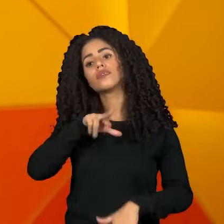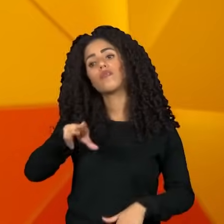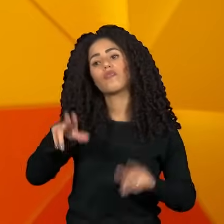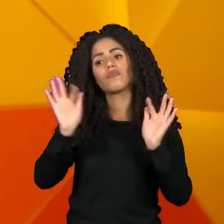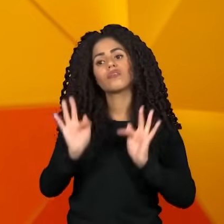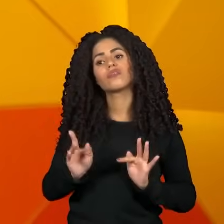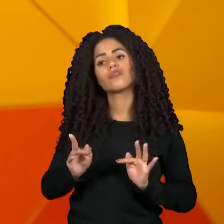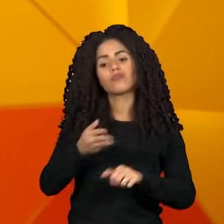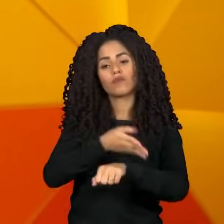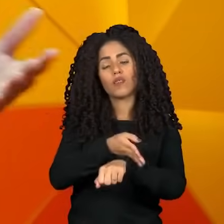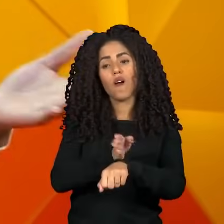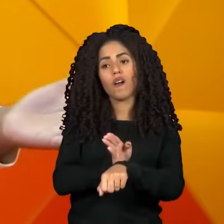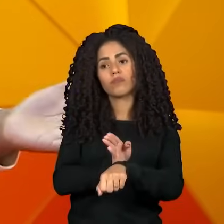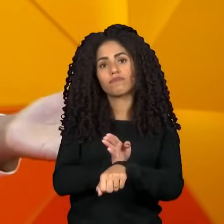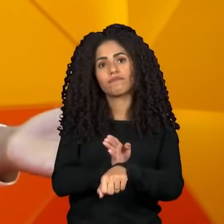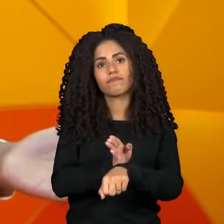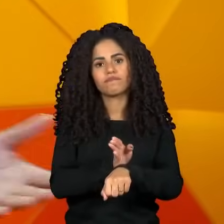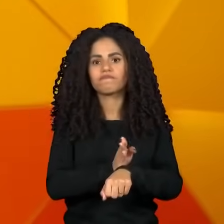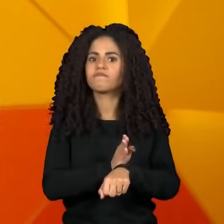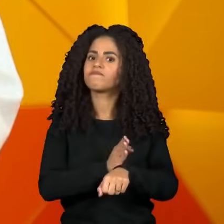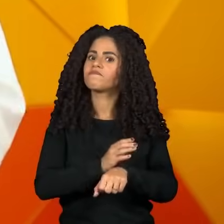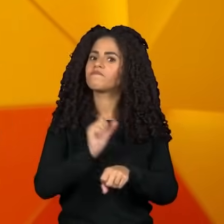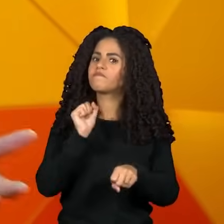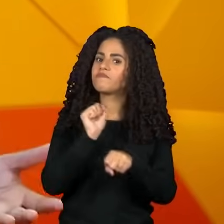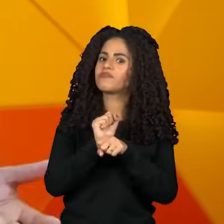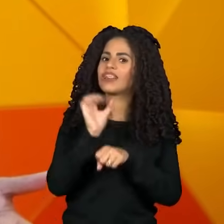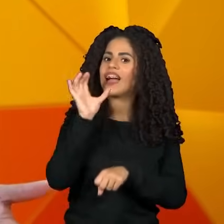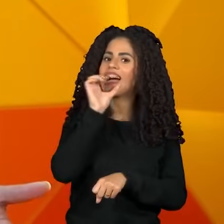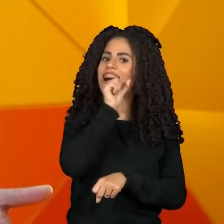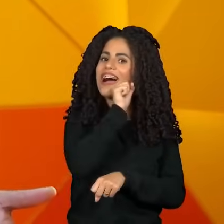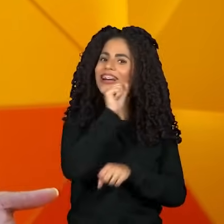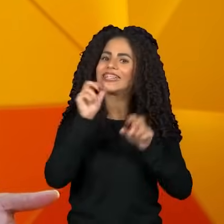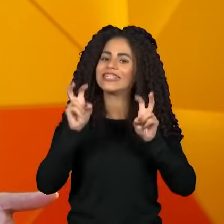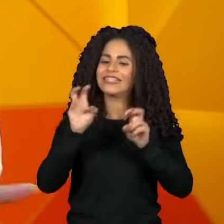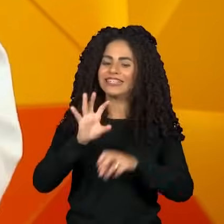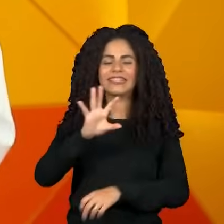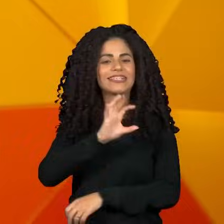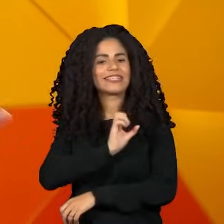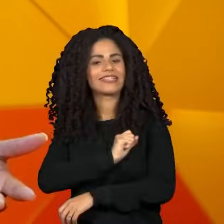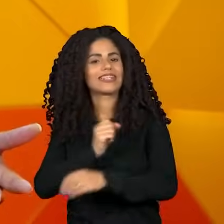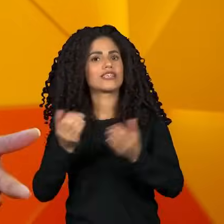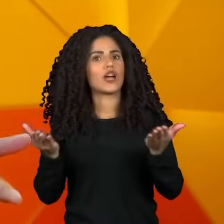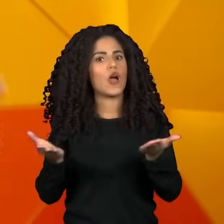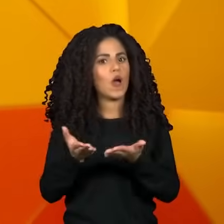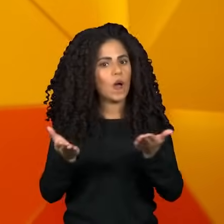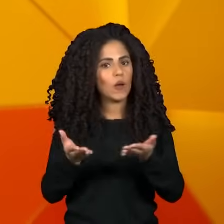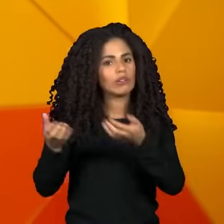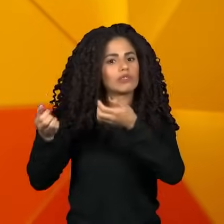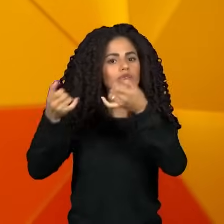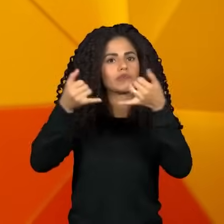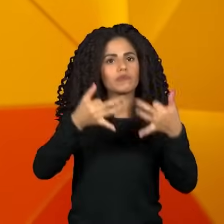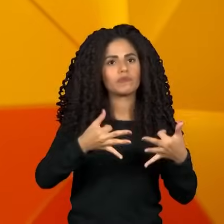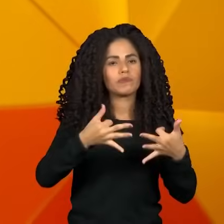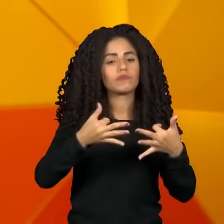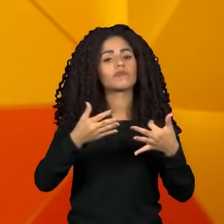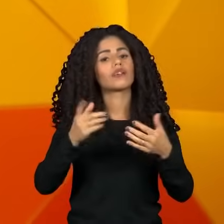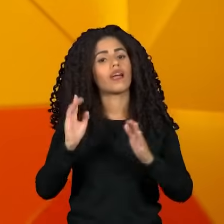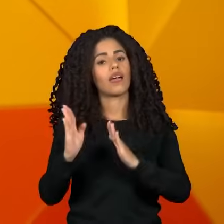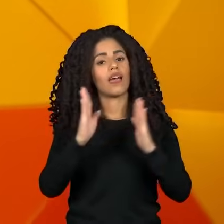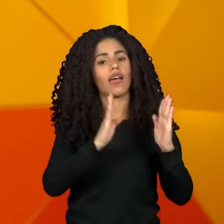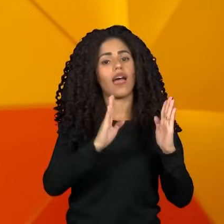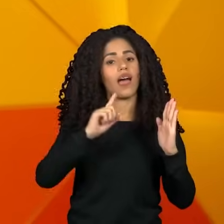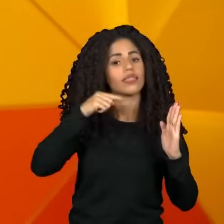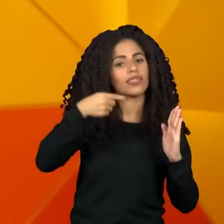Ai, que maravilha. A gente precisa dar uma pausa nesse programa amoroso que nós estamos seguindo aqui. Eu vou sair um pouquinho